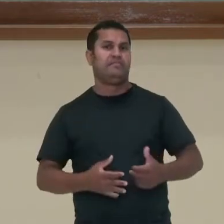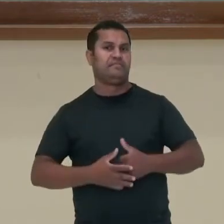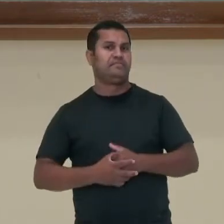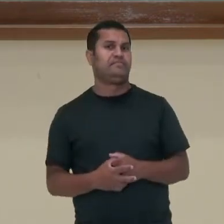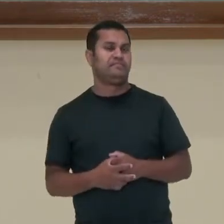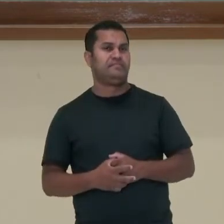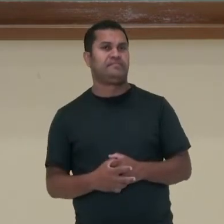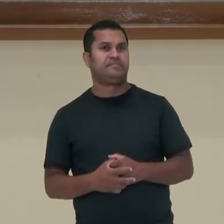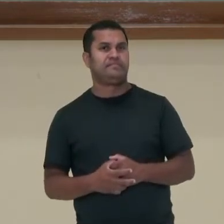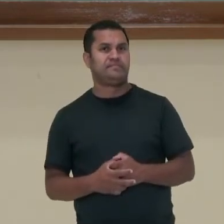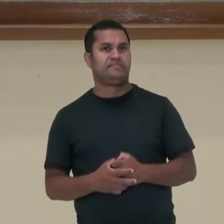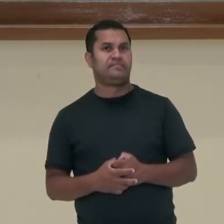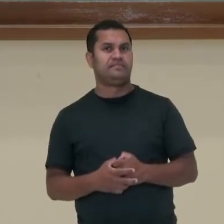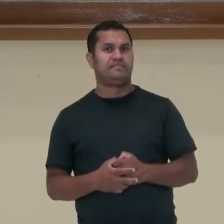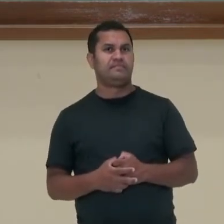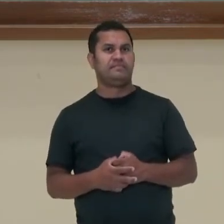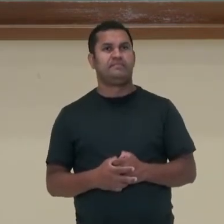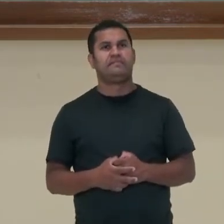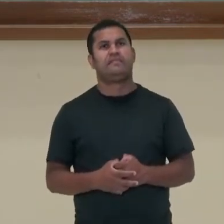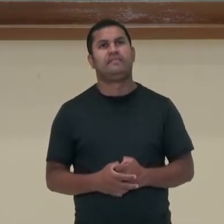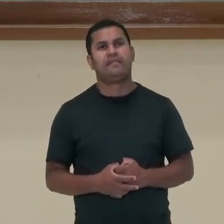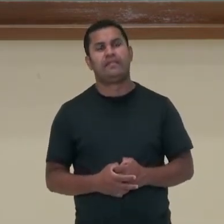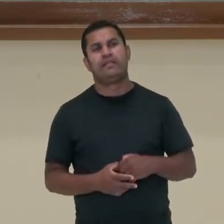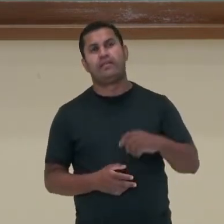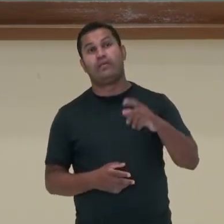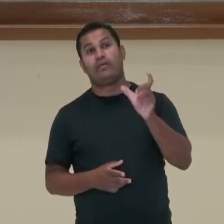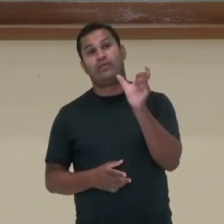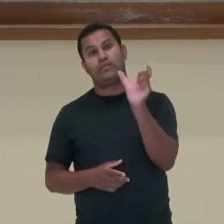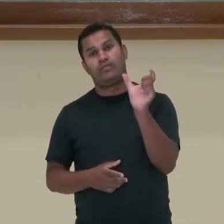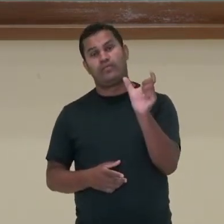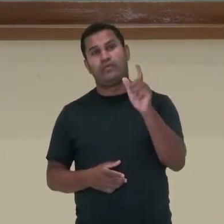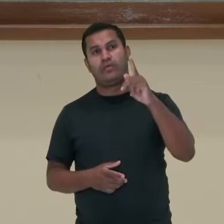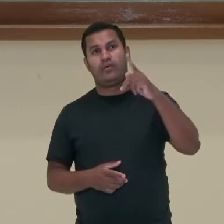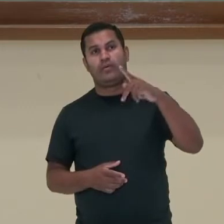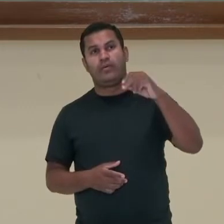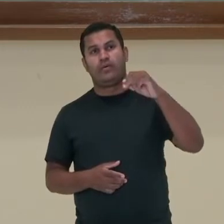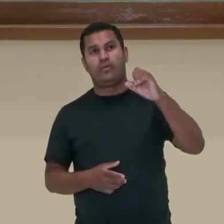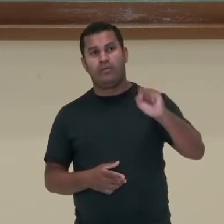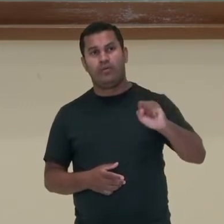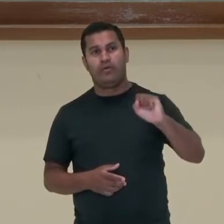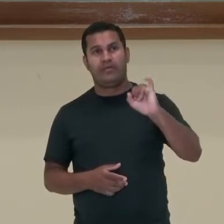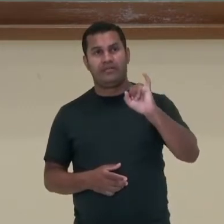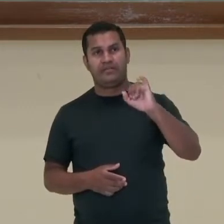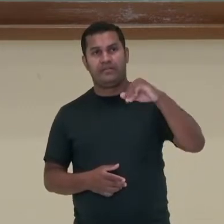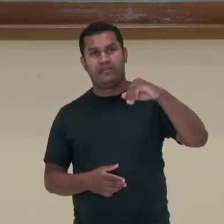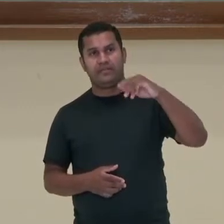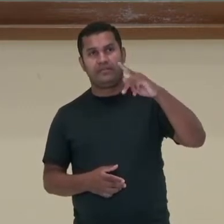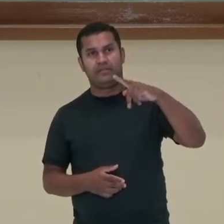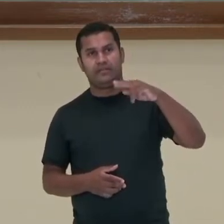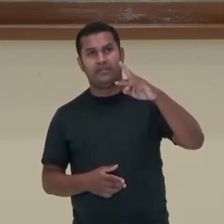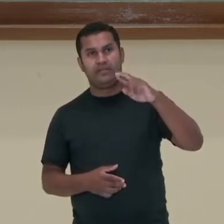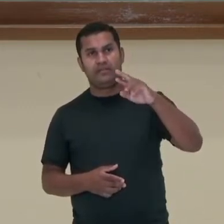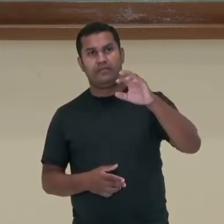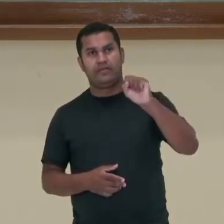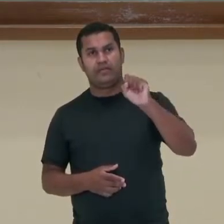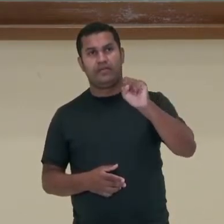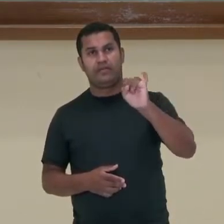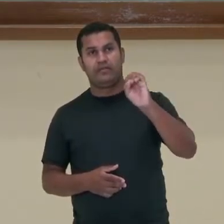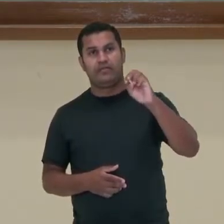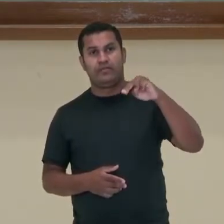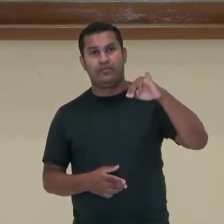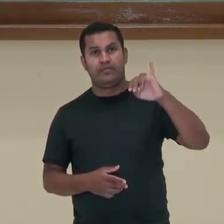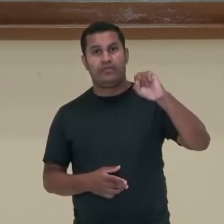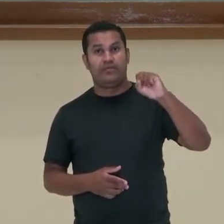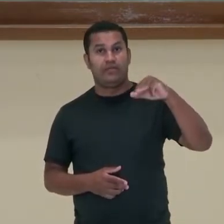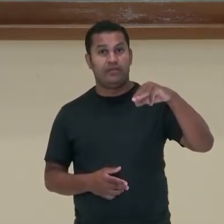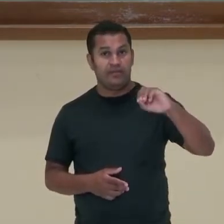vai. Vamos lá, o pós-impressionismo é o termo não movimento para produções artísticas que não se encaixavam nos estilos vigentes da época.